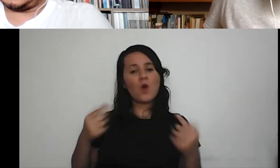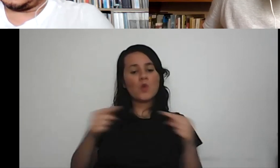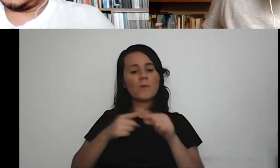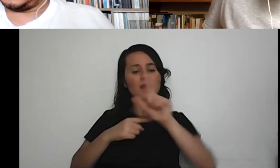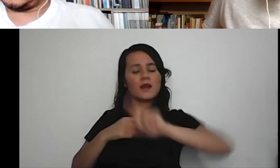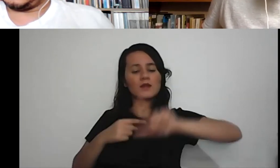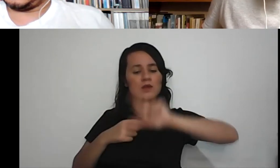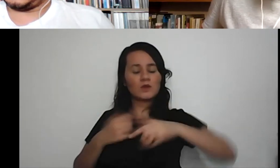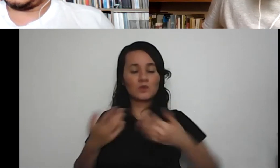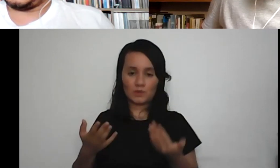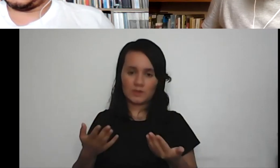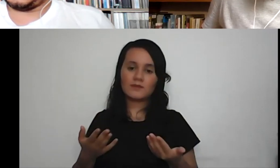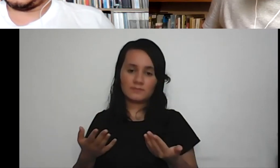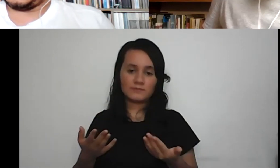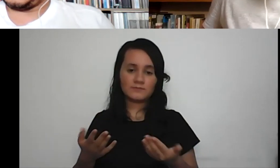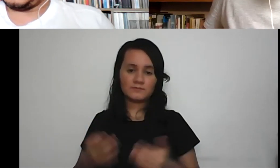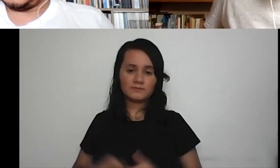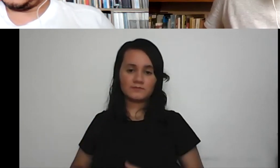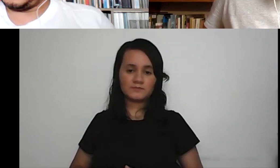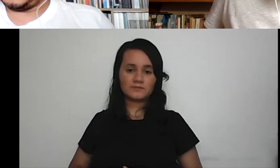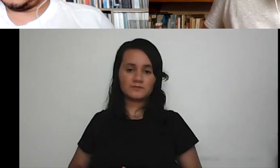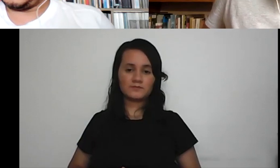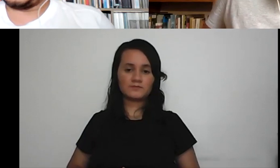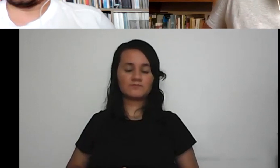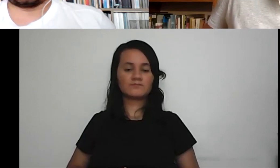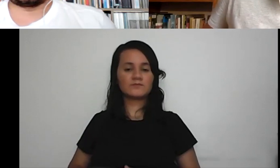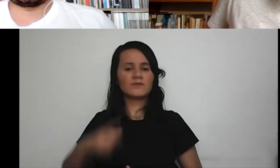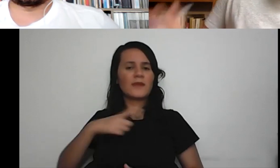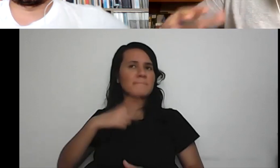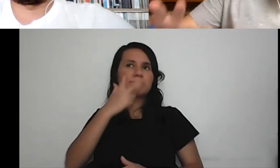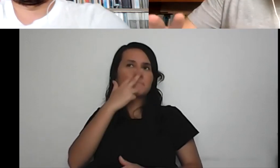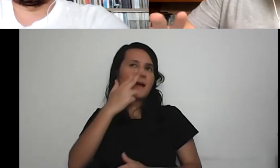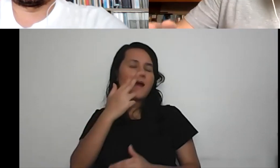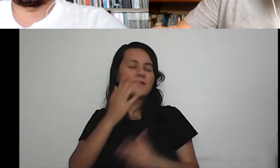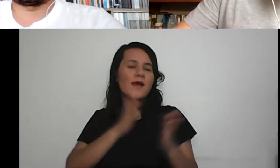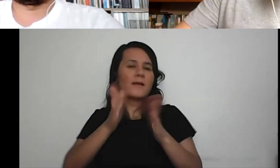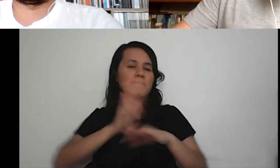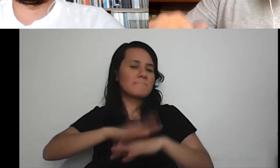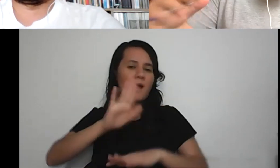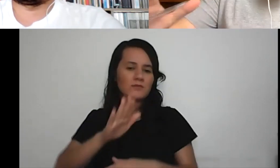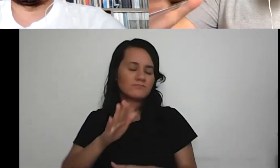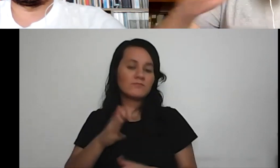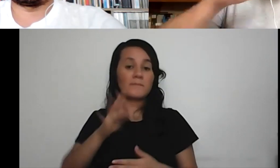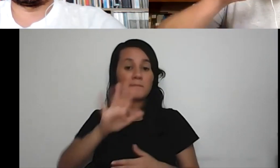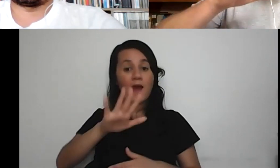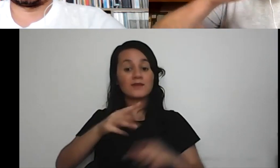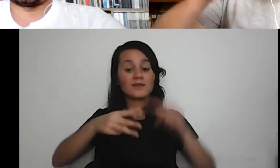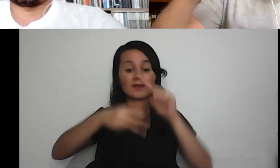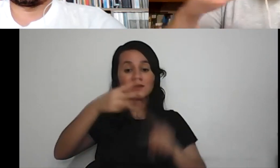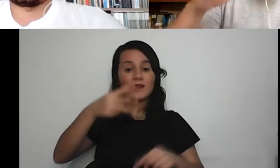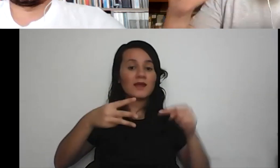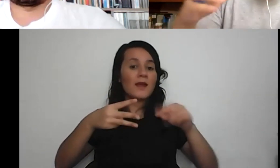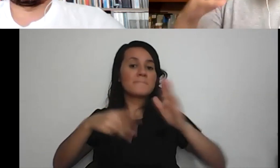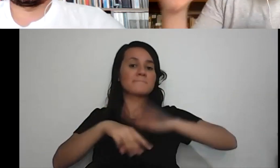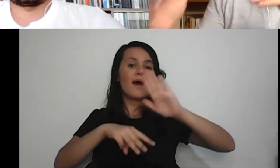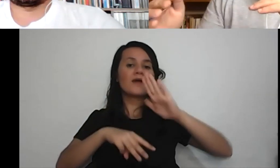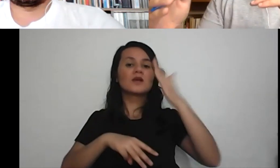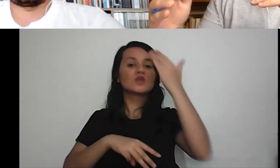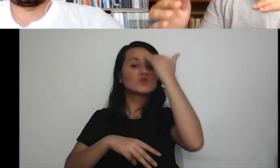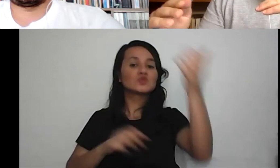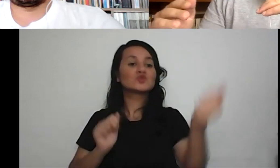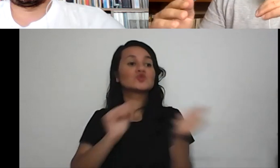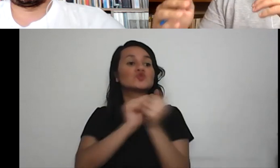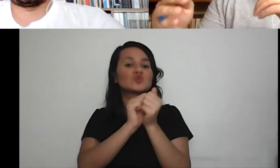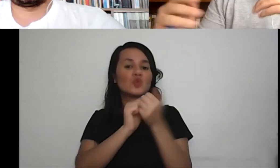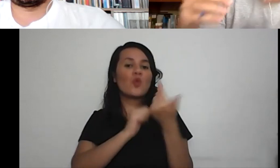literatura, né, mais acessível, digamos assim. Mas é a literatura que está ali, quer dizer, os nomes que surgem junto